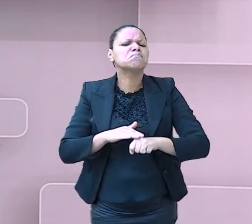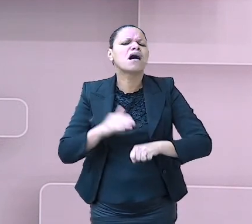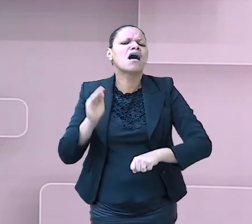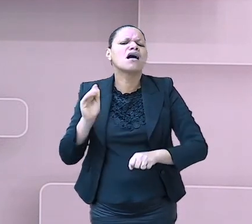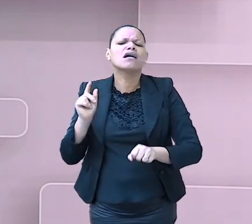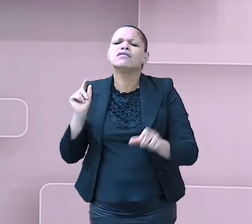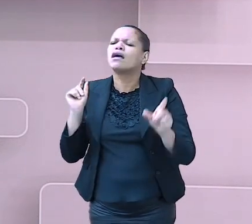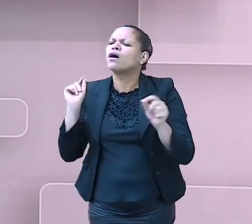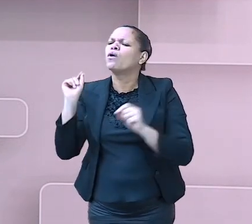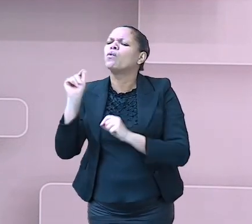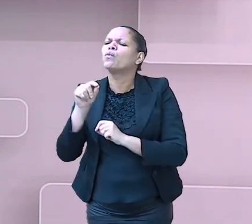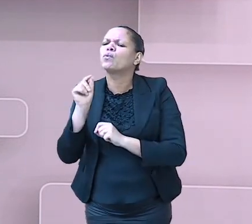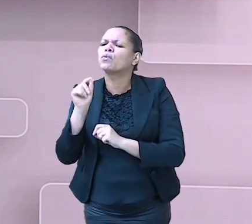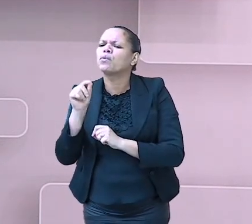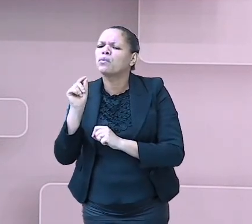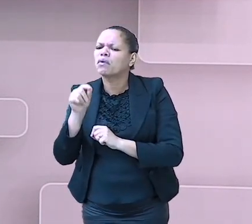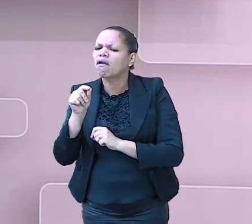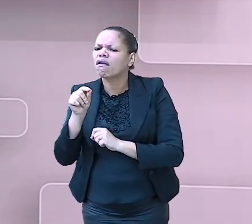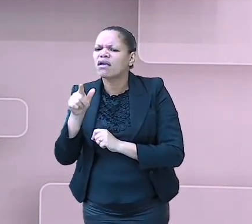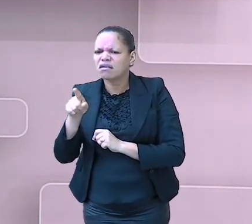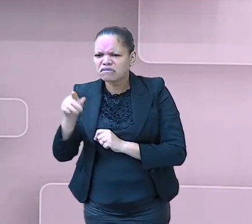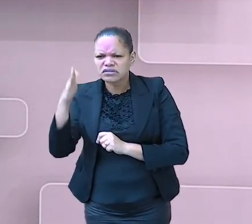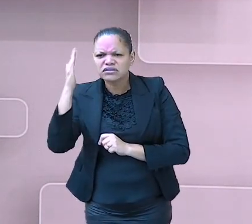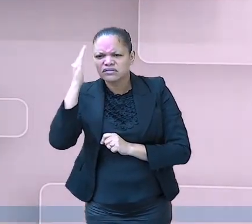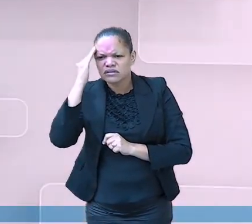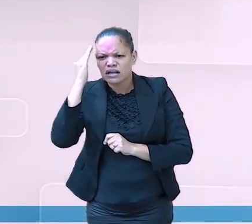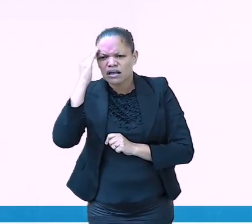uma outra utilidade da abelha?